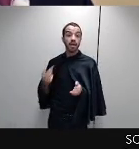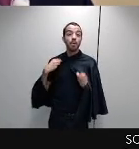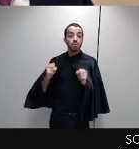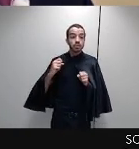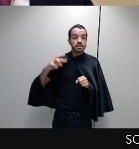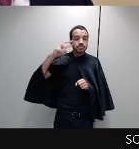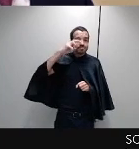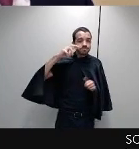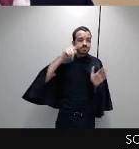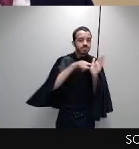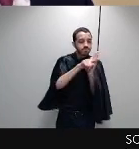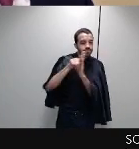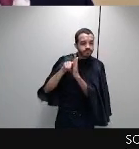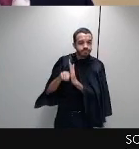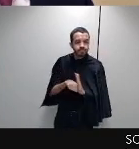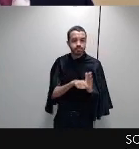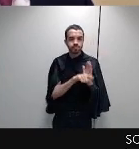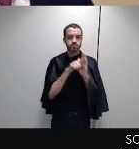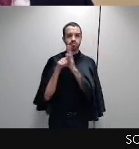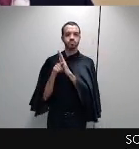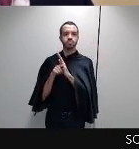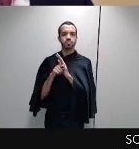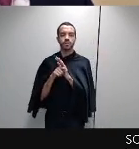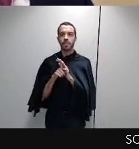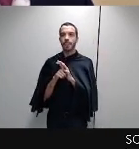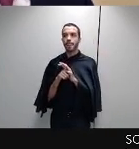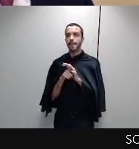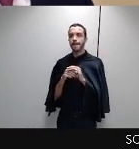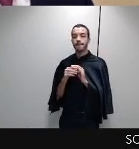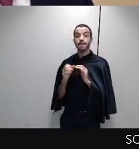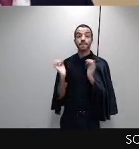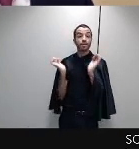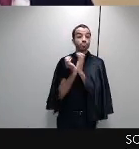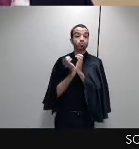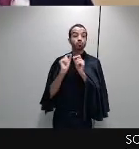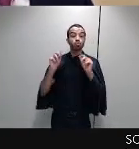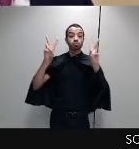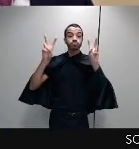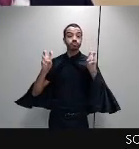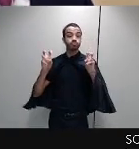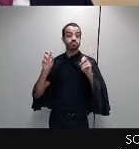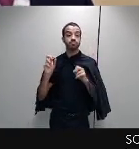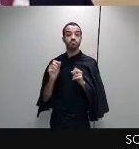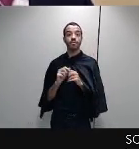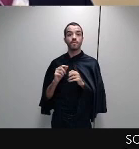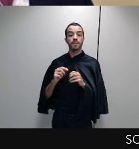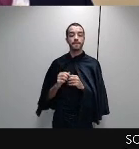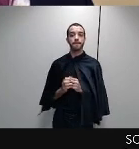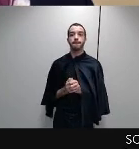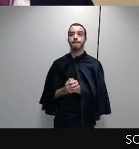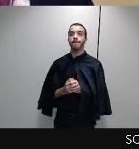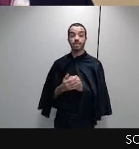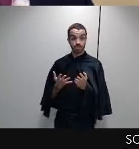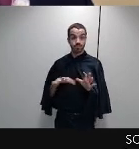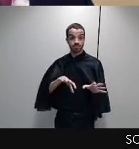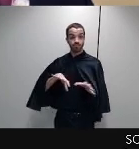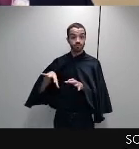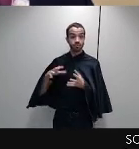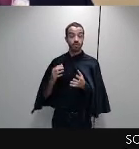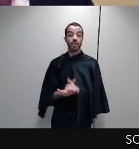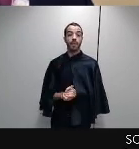o caso com relação a esta Questão questão da garantia do vamos lá